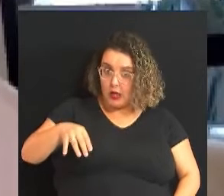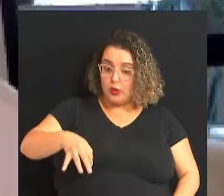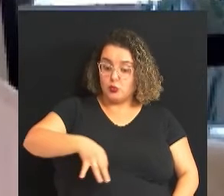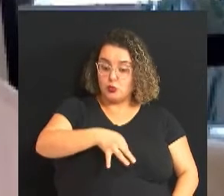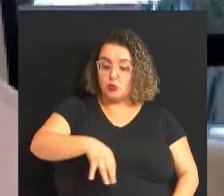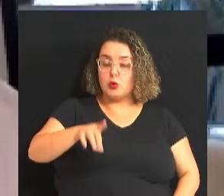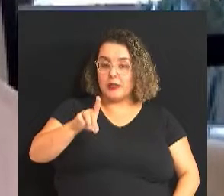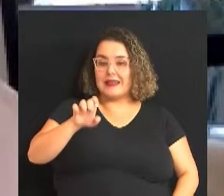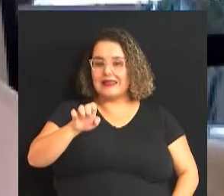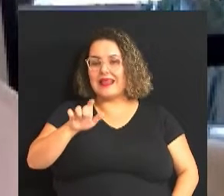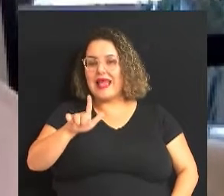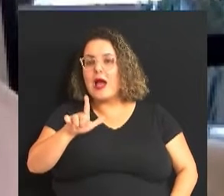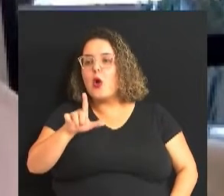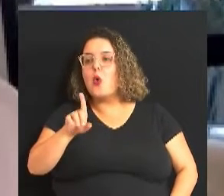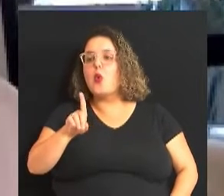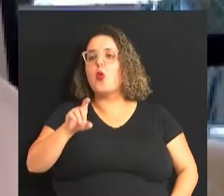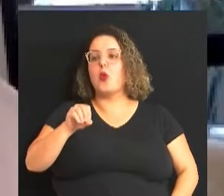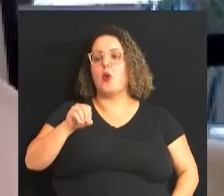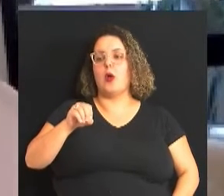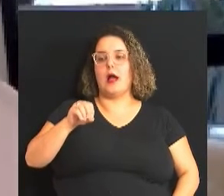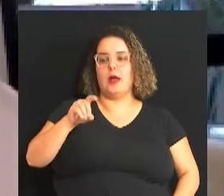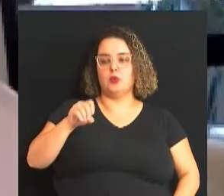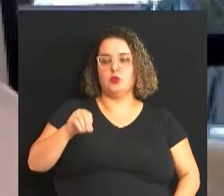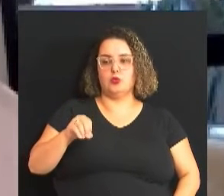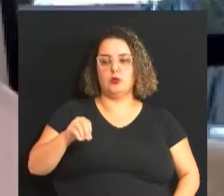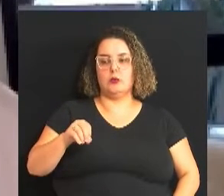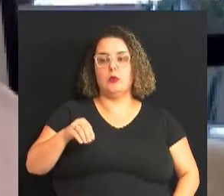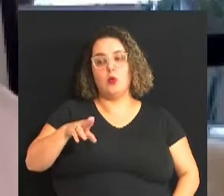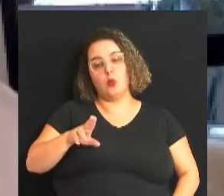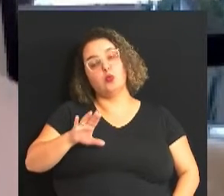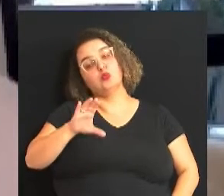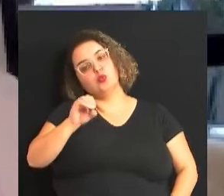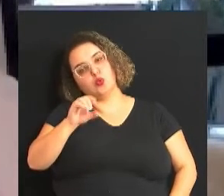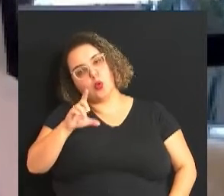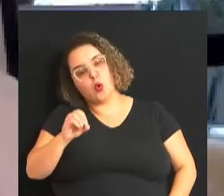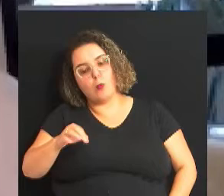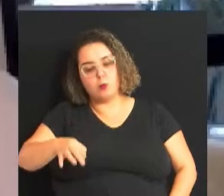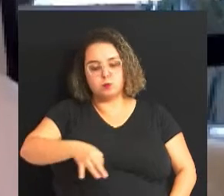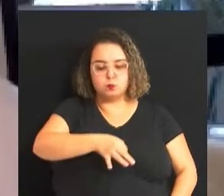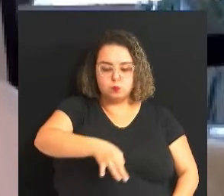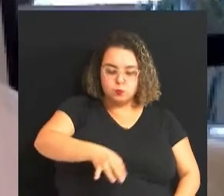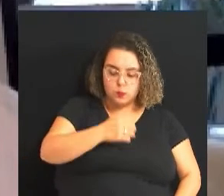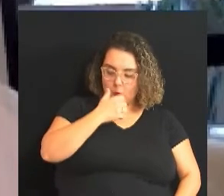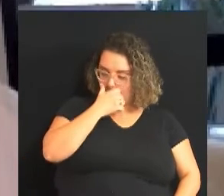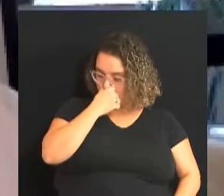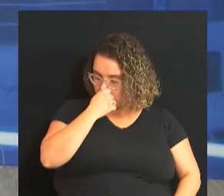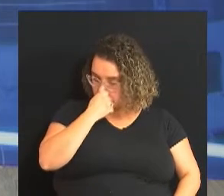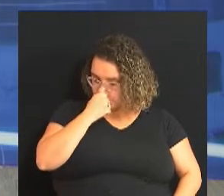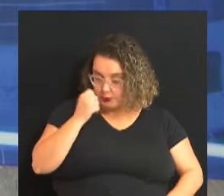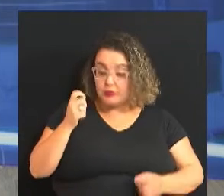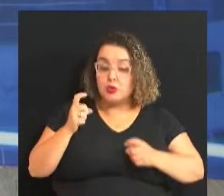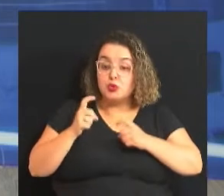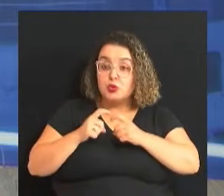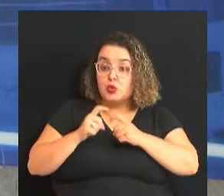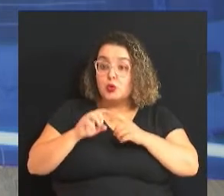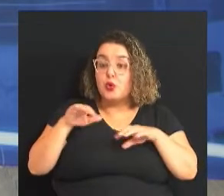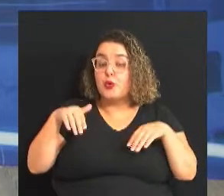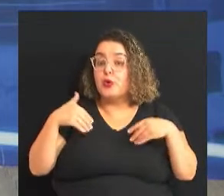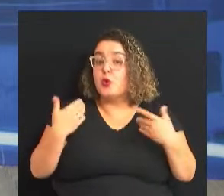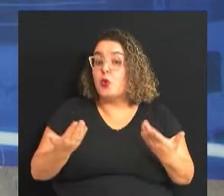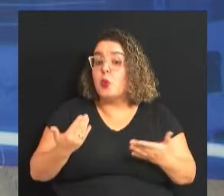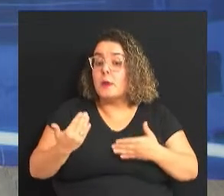ou você vai ter uma colostomia, quando é o cólon, o intestino grosso. Doutor, e quando esse procedimento